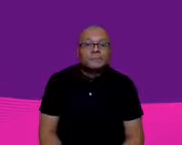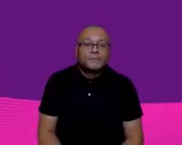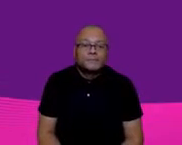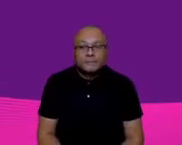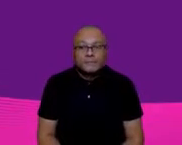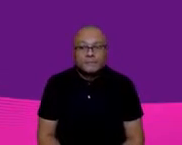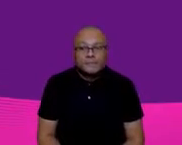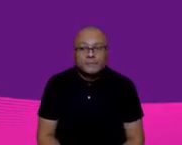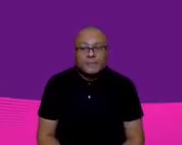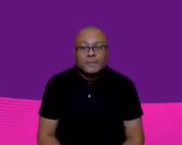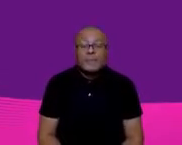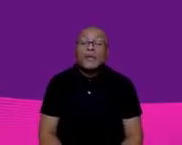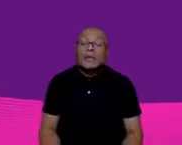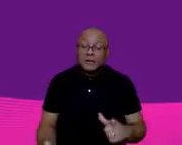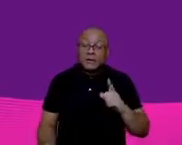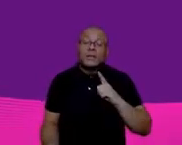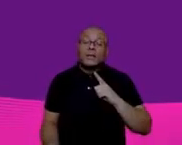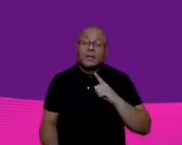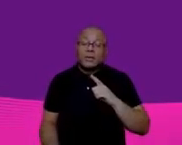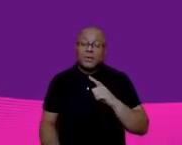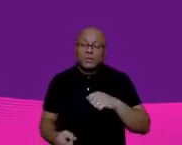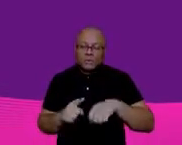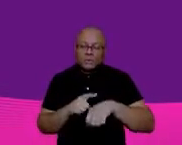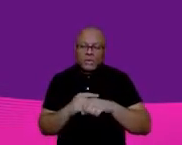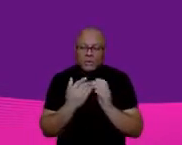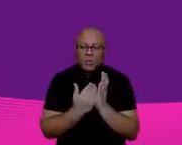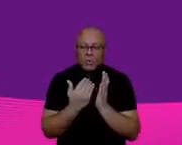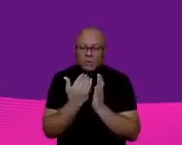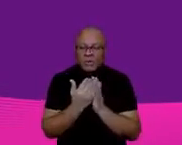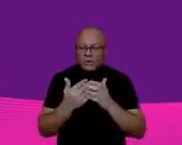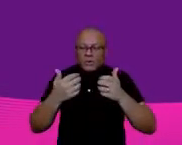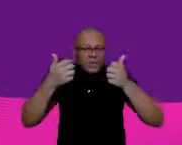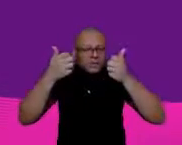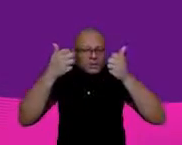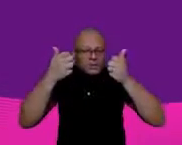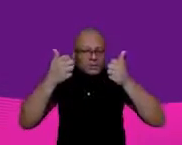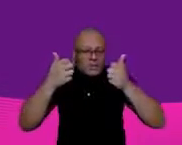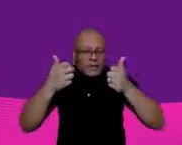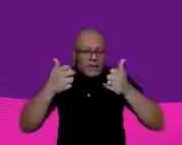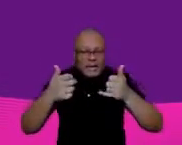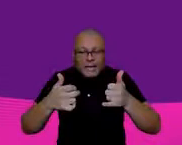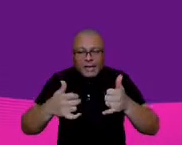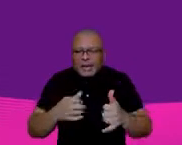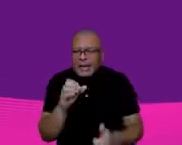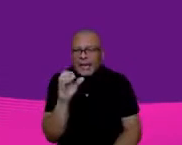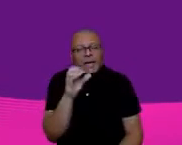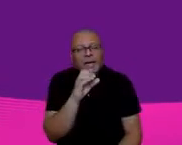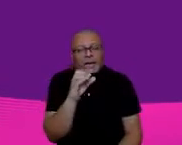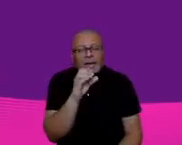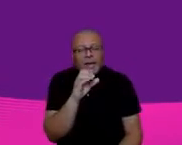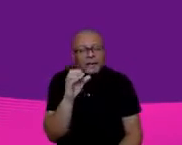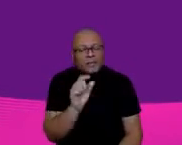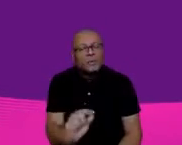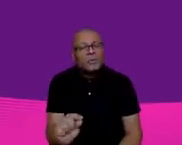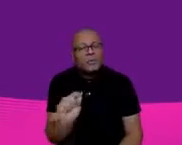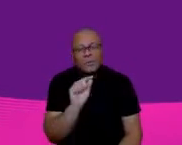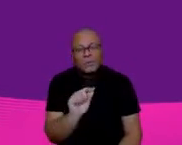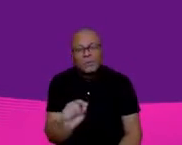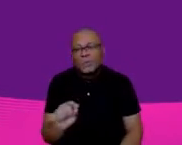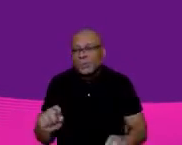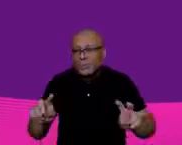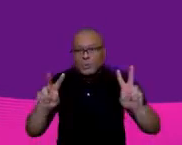Eu ainda tenho alguns minutinhos, então eu vou rapidamente falar sobre a